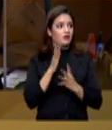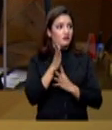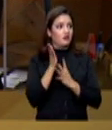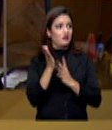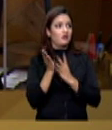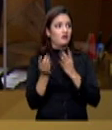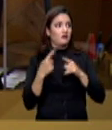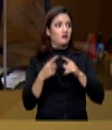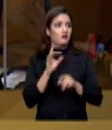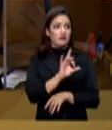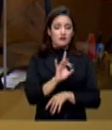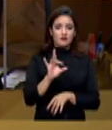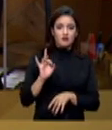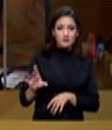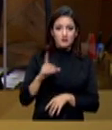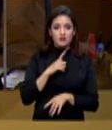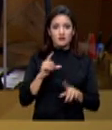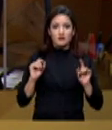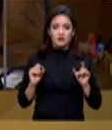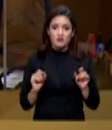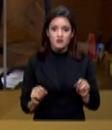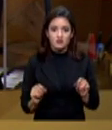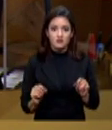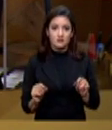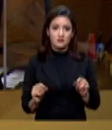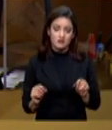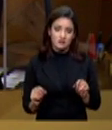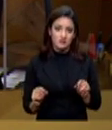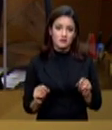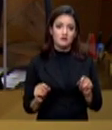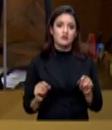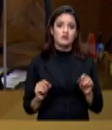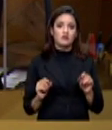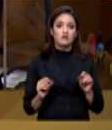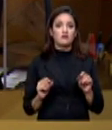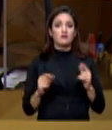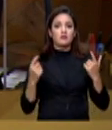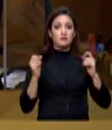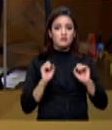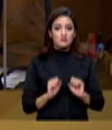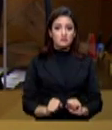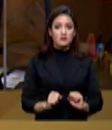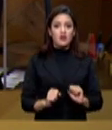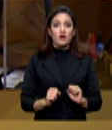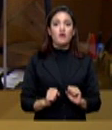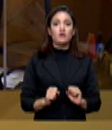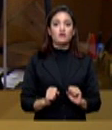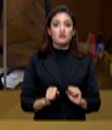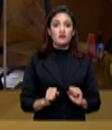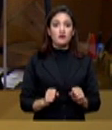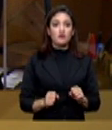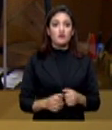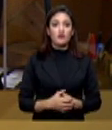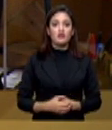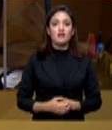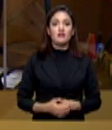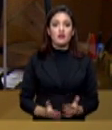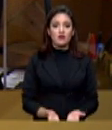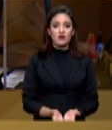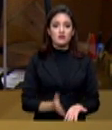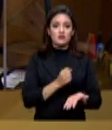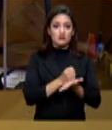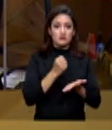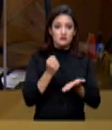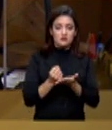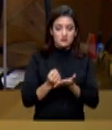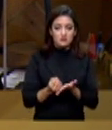um dos elementos que figuram como poder concedente desse contrato realizar a adaptação das avenças firmadas logo não há